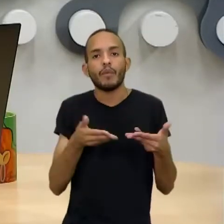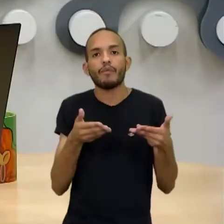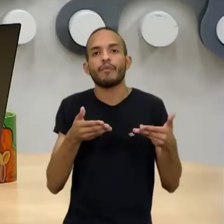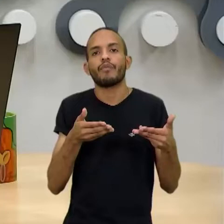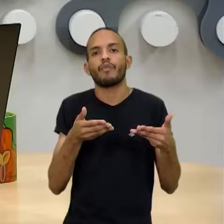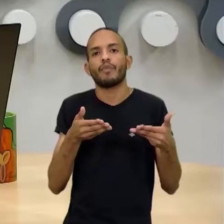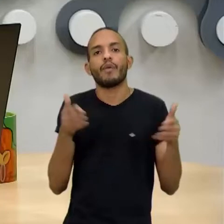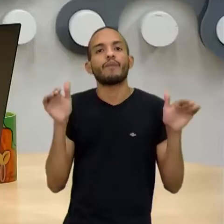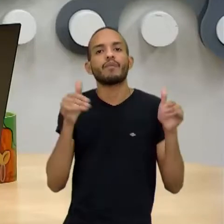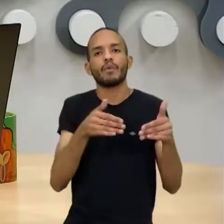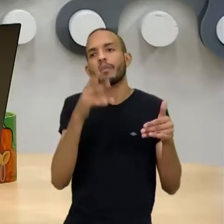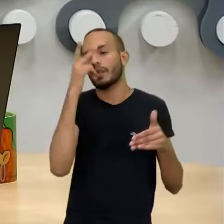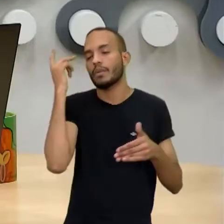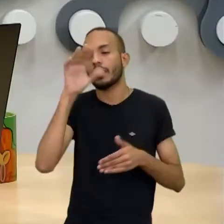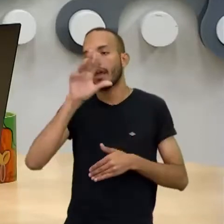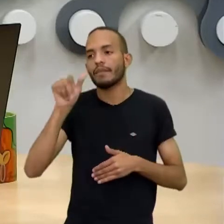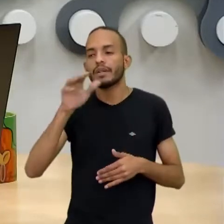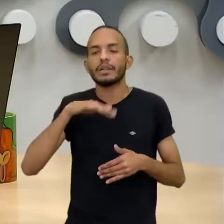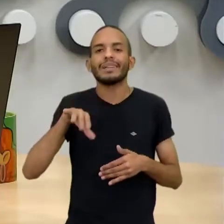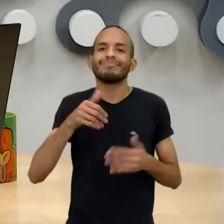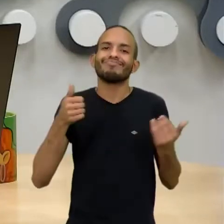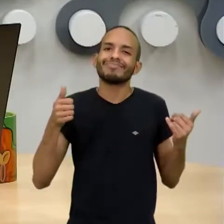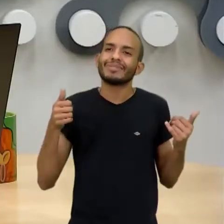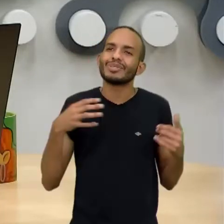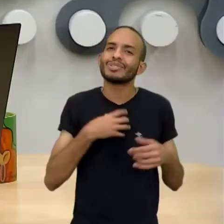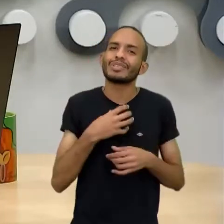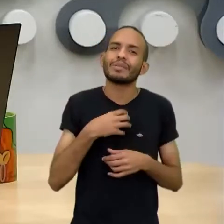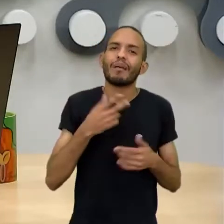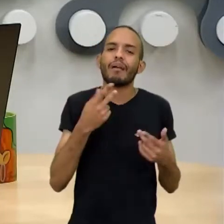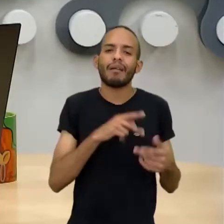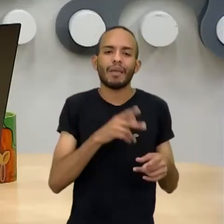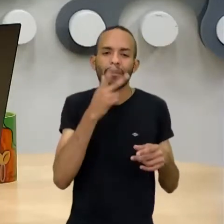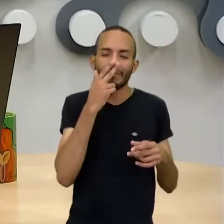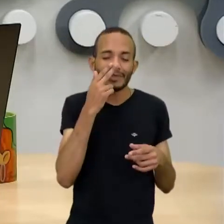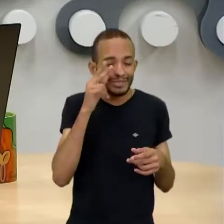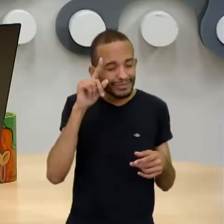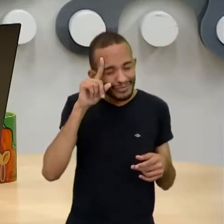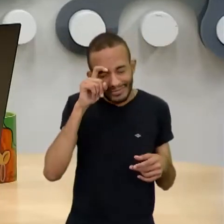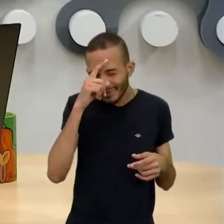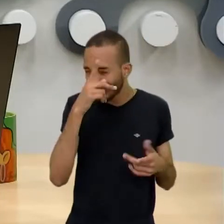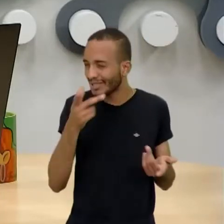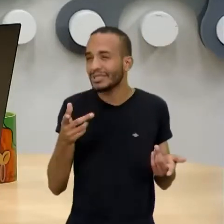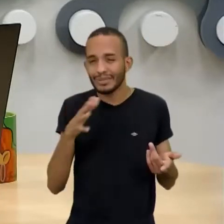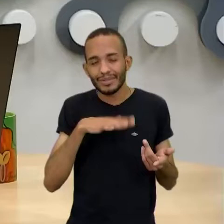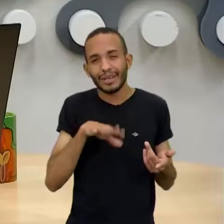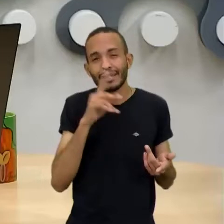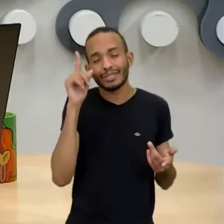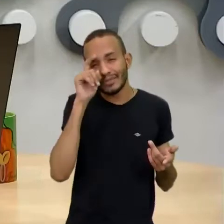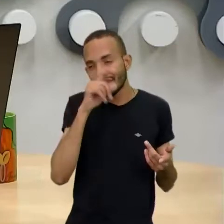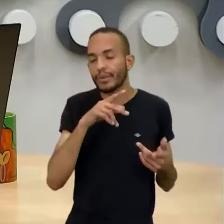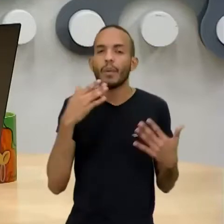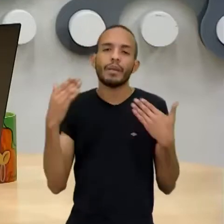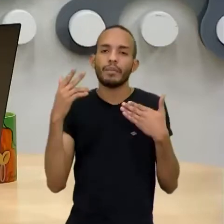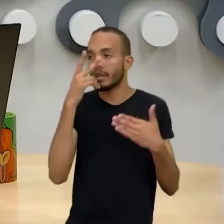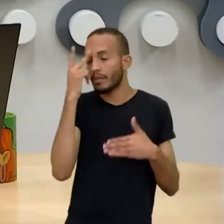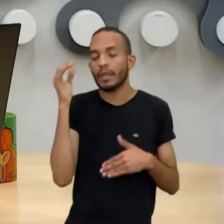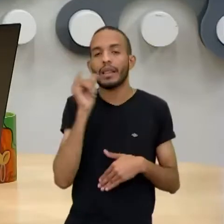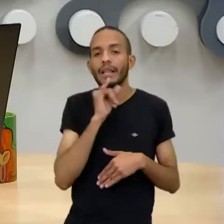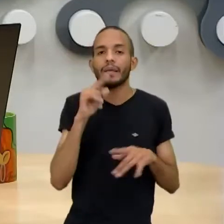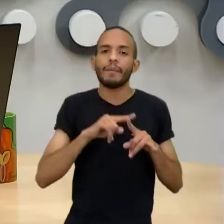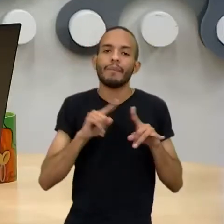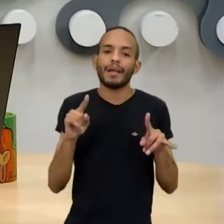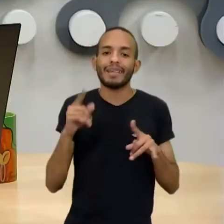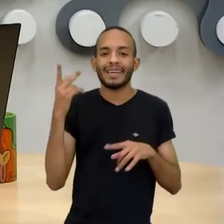africano, né? Então, eles chegam em péssimas condições e condições bem difíceis também para os imigrantes italianos. Sim. Mas eles não